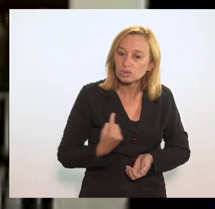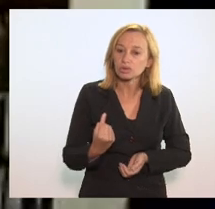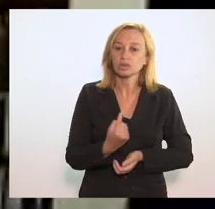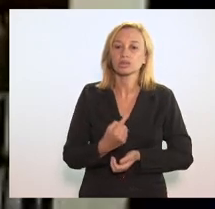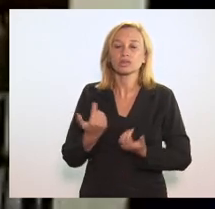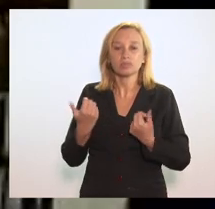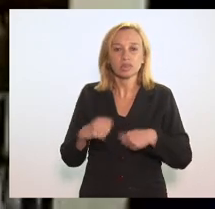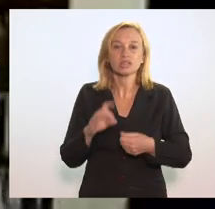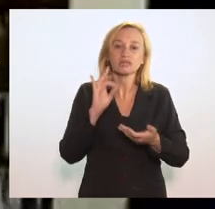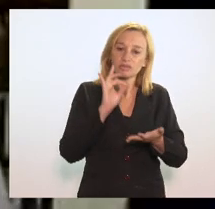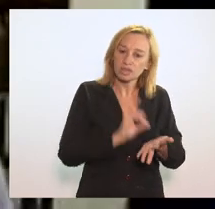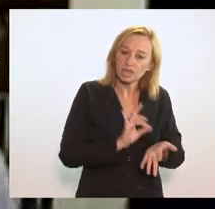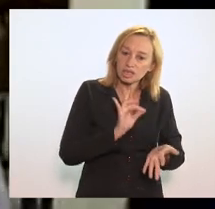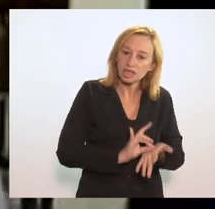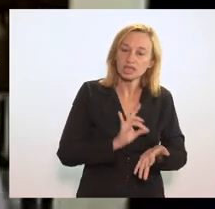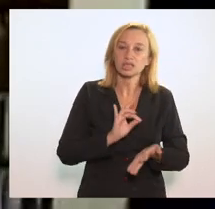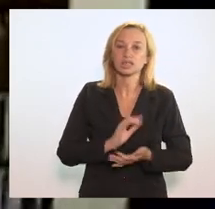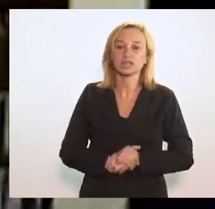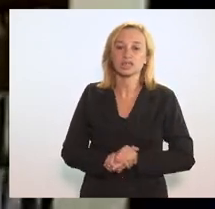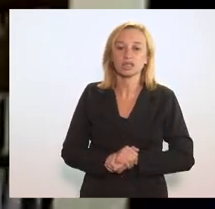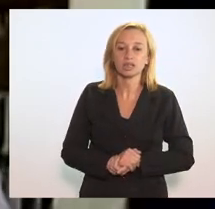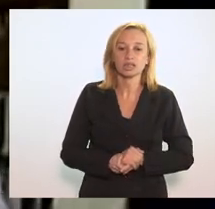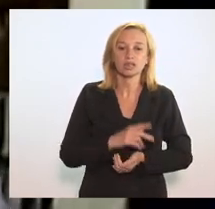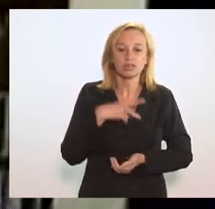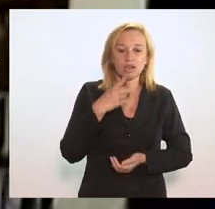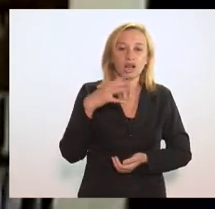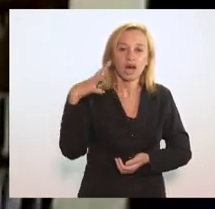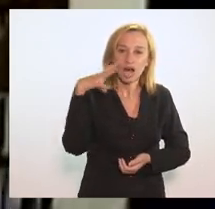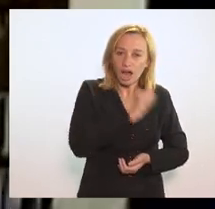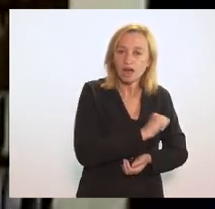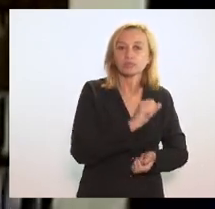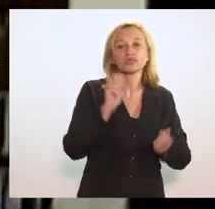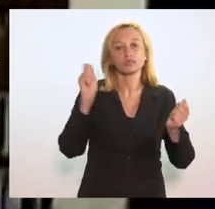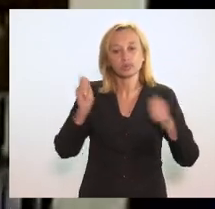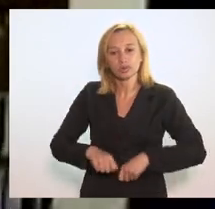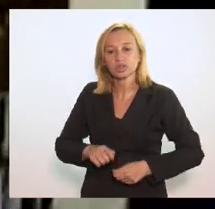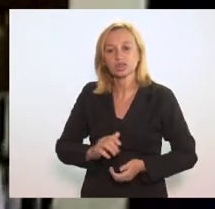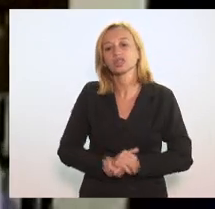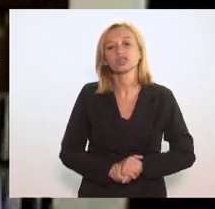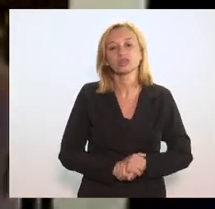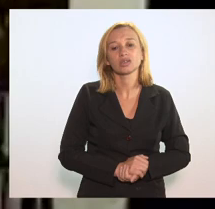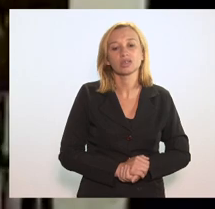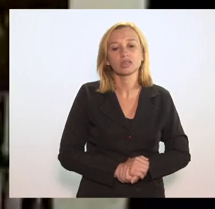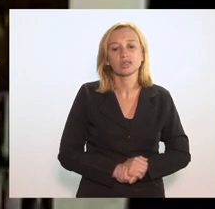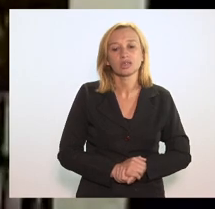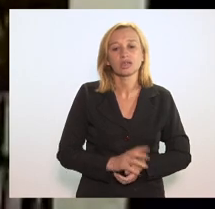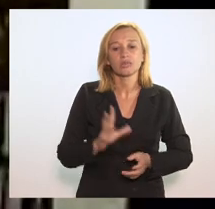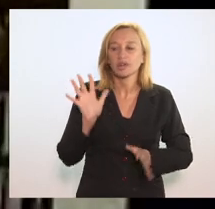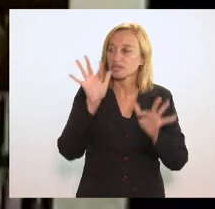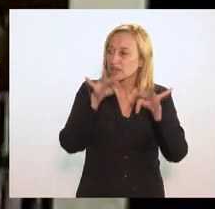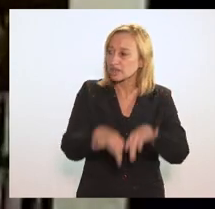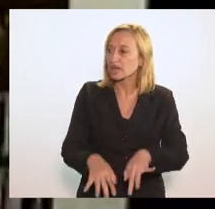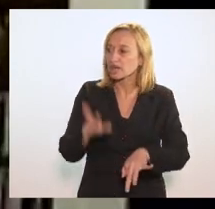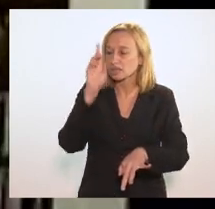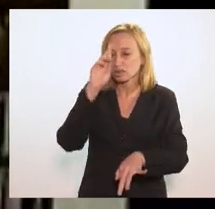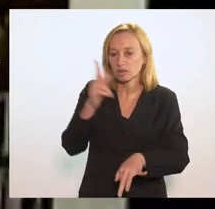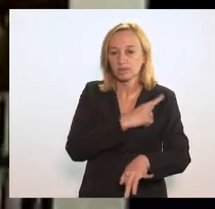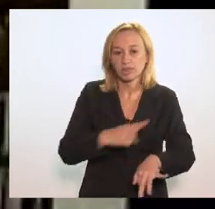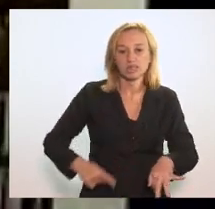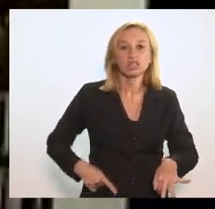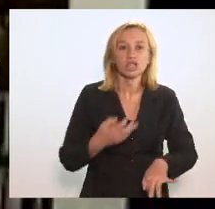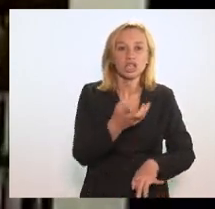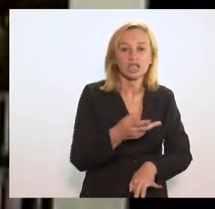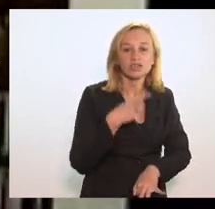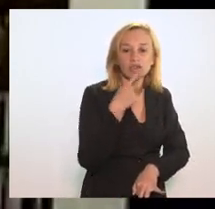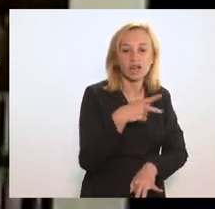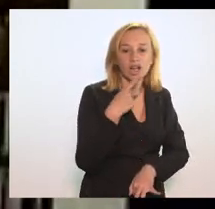que realmente tomar providências mais rápida possível. Eu tenho, para fechar, presidente, eu só queria dizer o